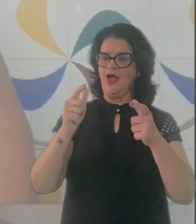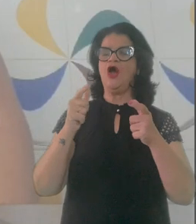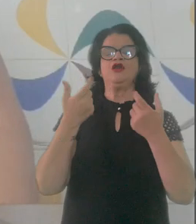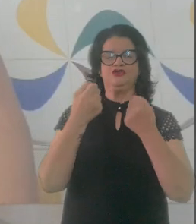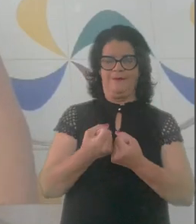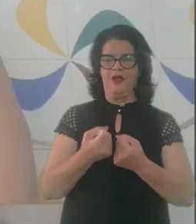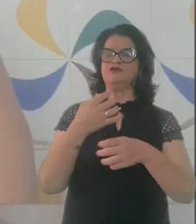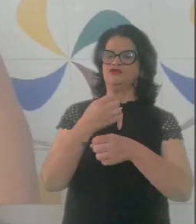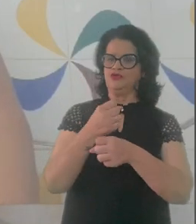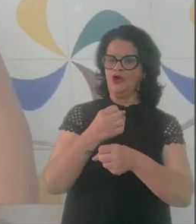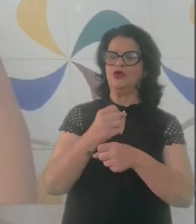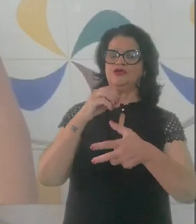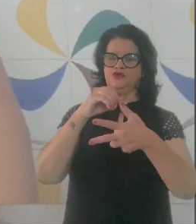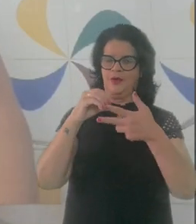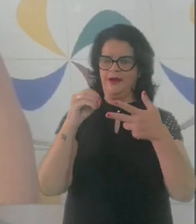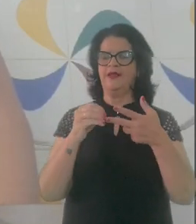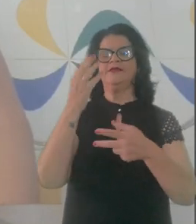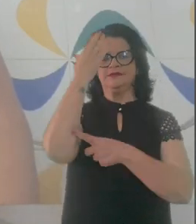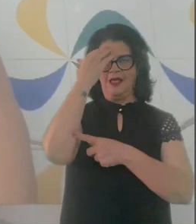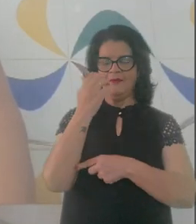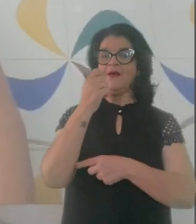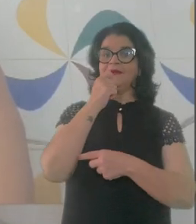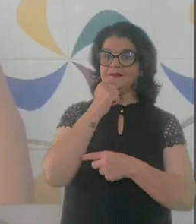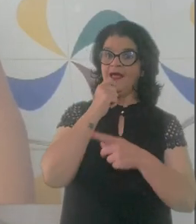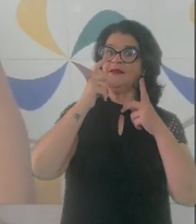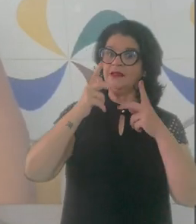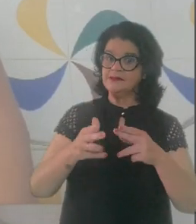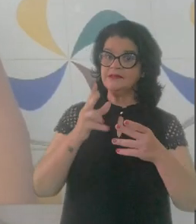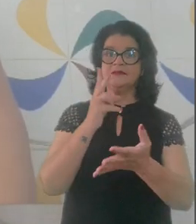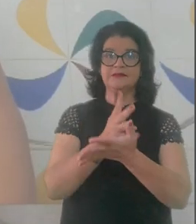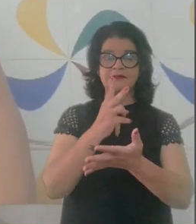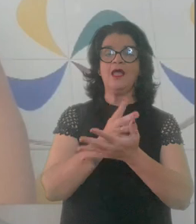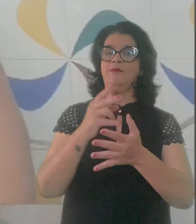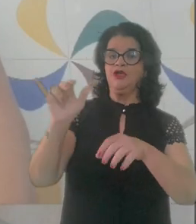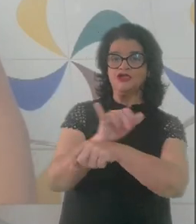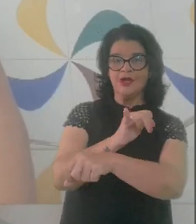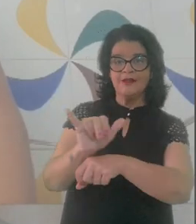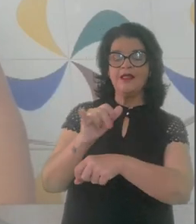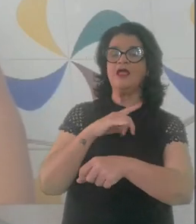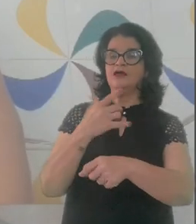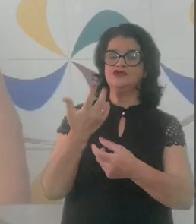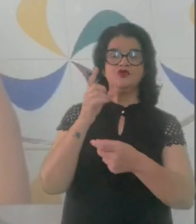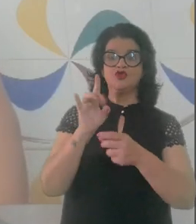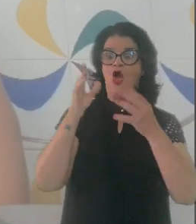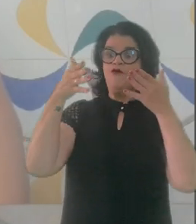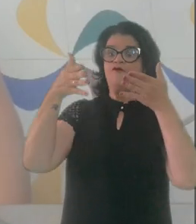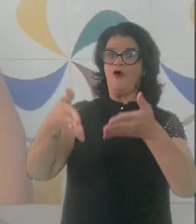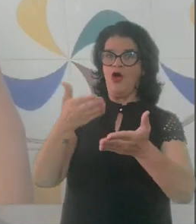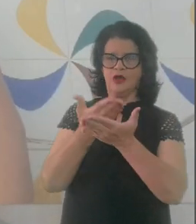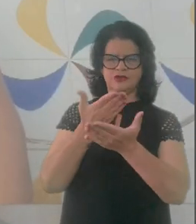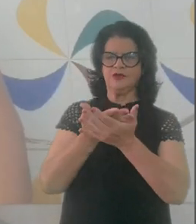maiores pesos no Enem. Sabemos disso. Ainda assim, nem sempre é estratégico dar foco apenas a